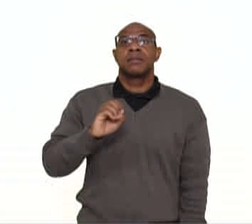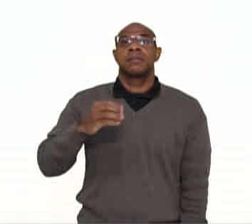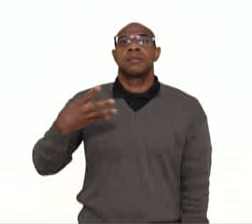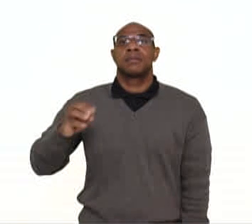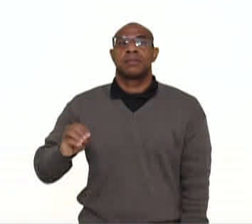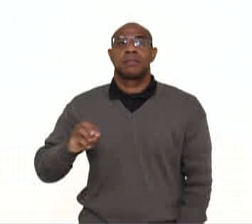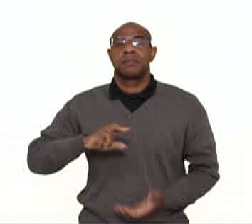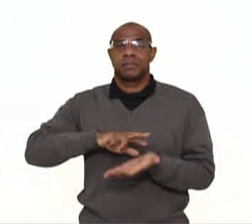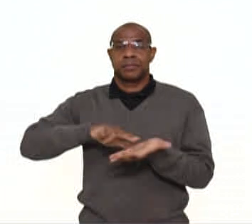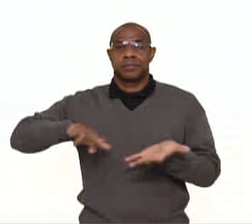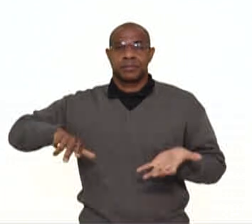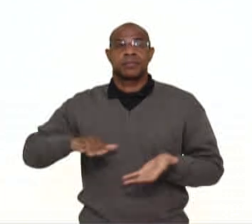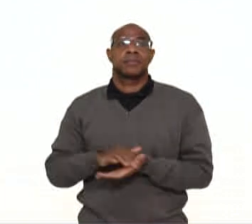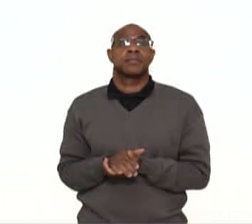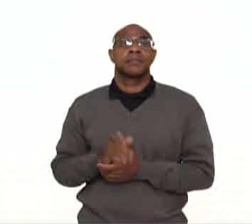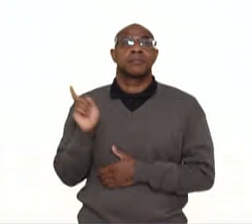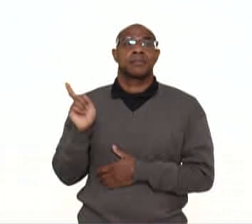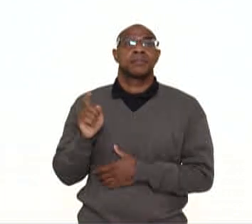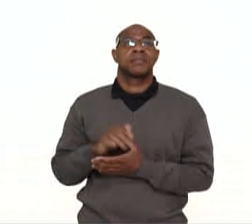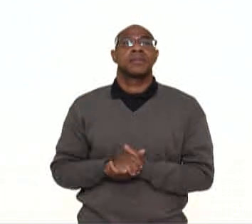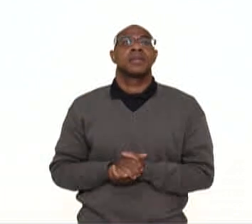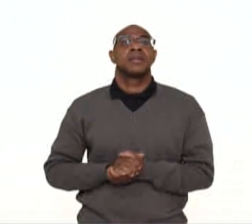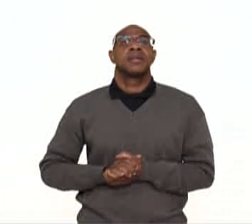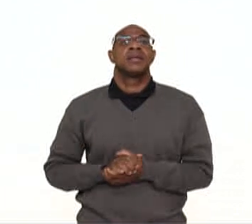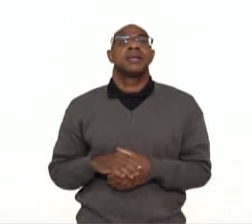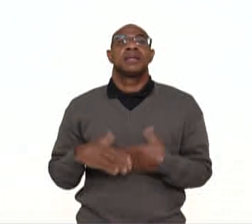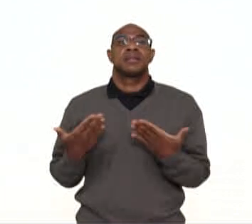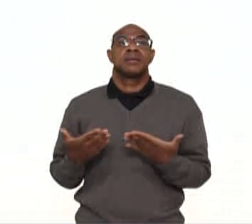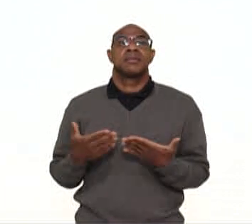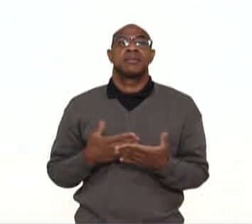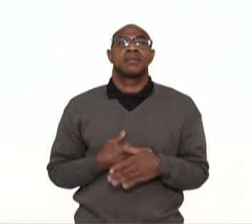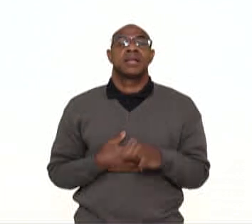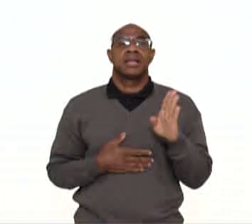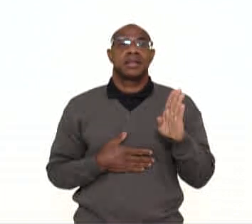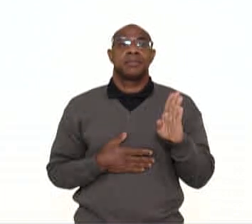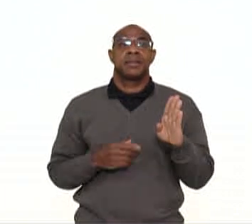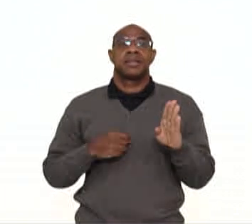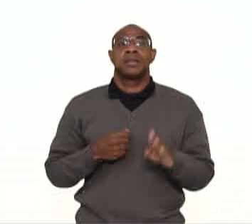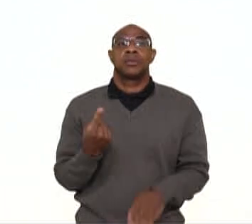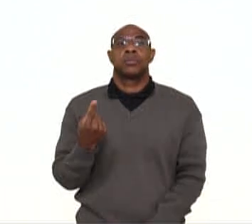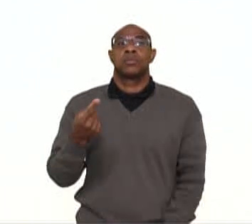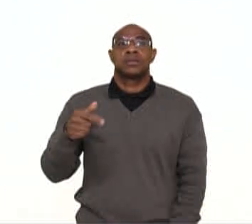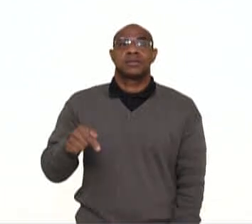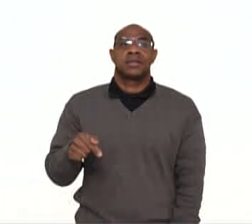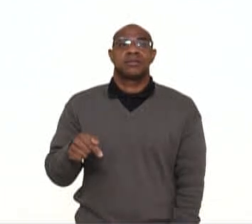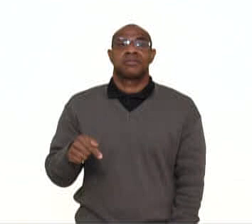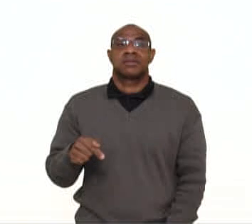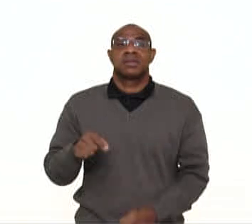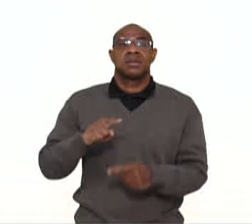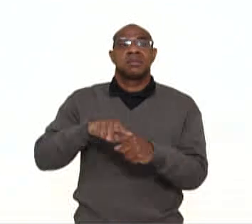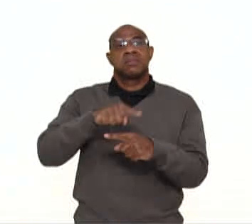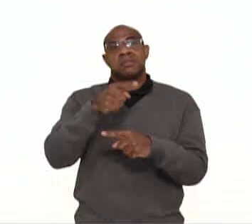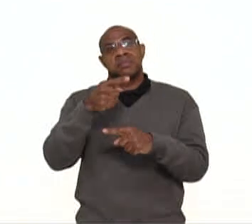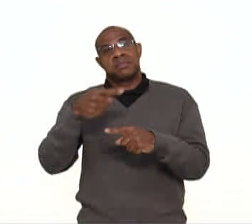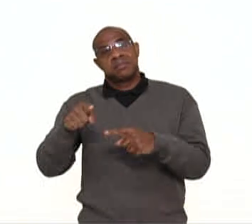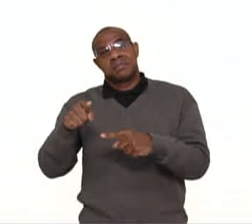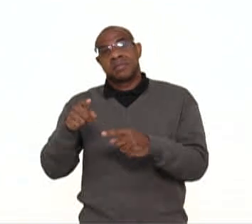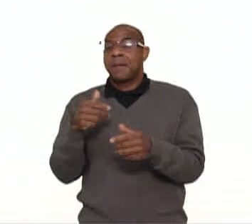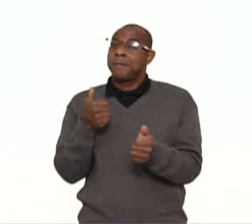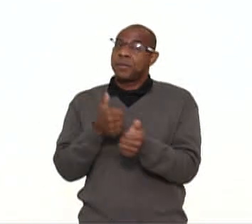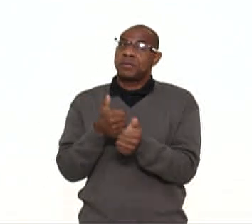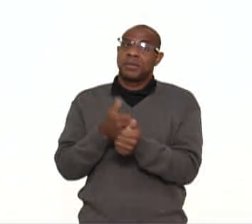E na letra B, eu tenho o quê? 1/7, que é aproximadamente 0,1428. 3 pontinhos, porque é uma dízima